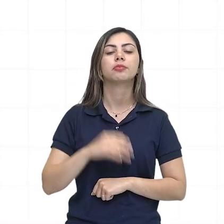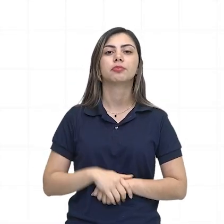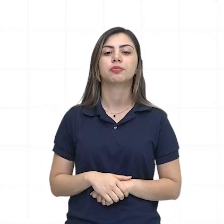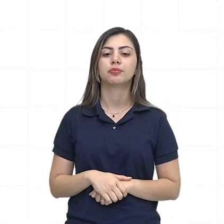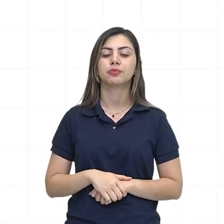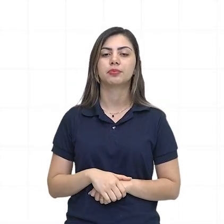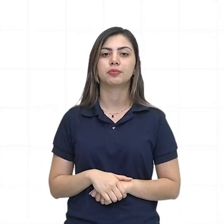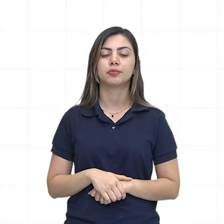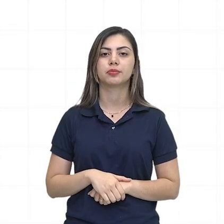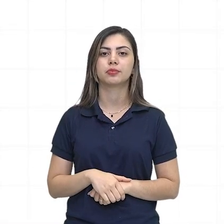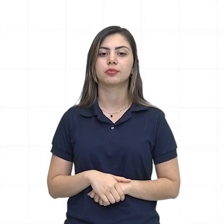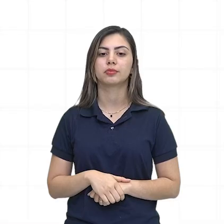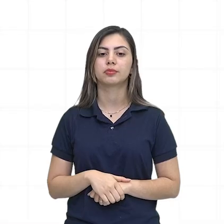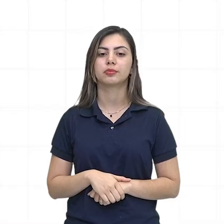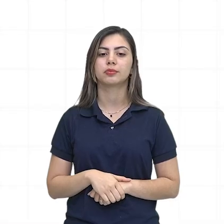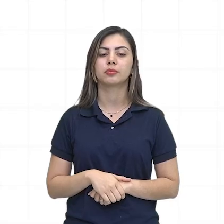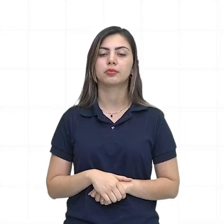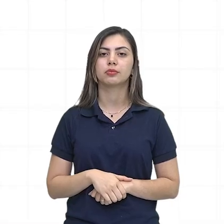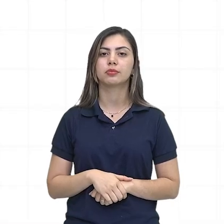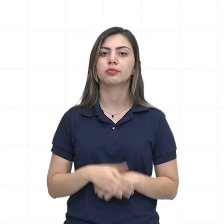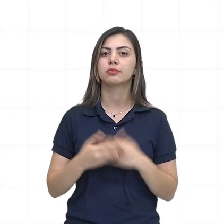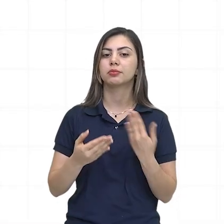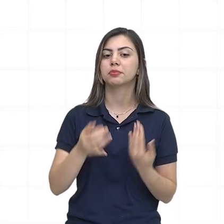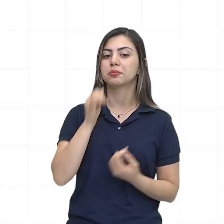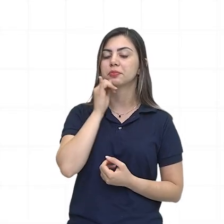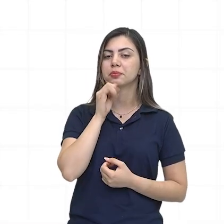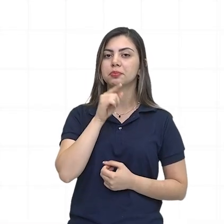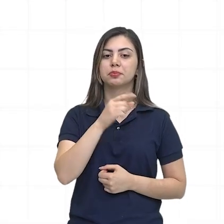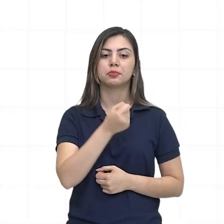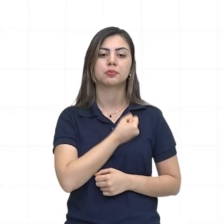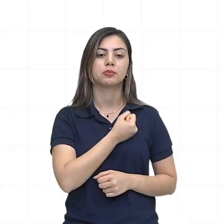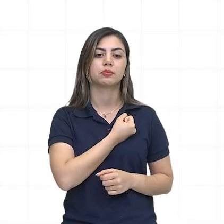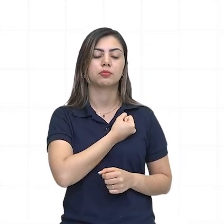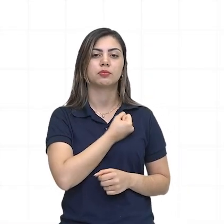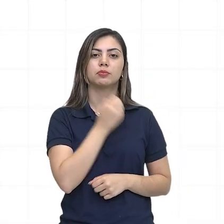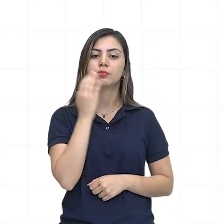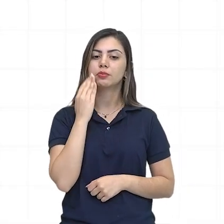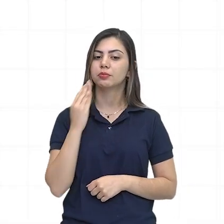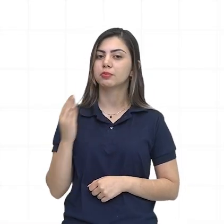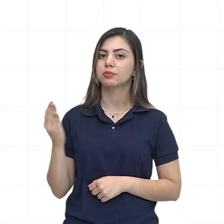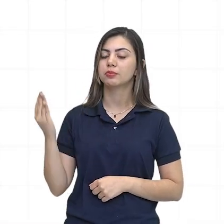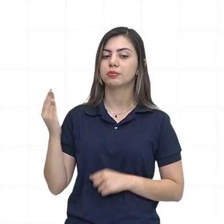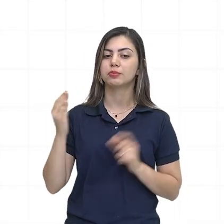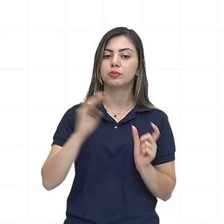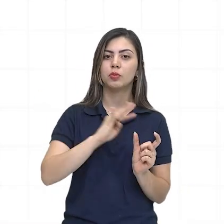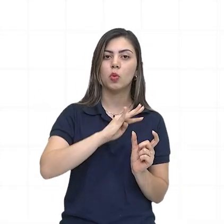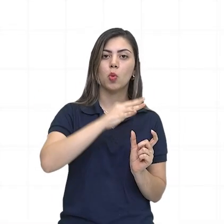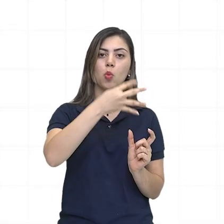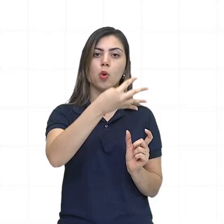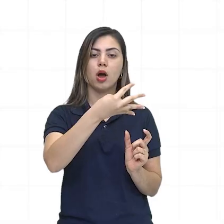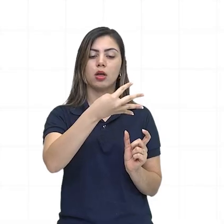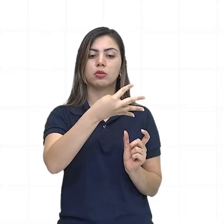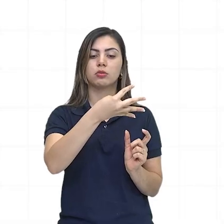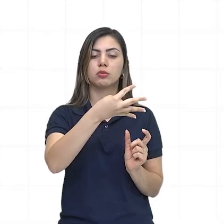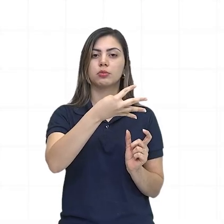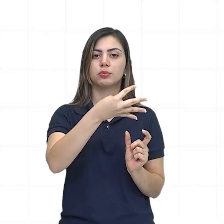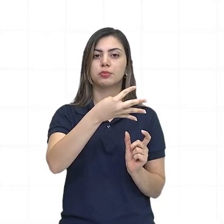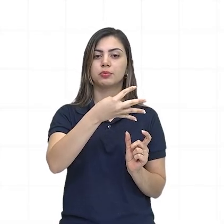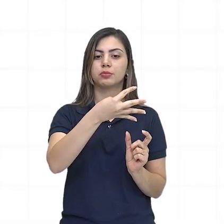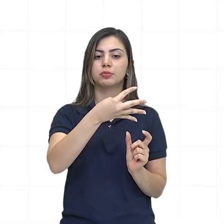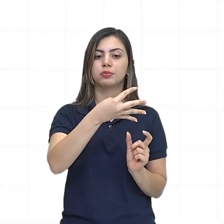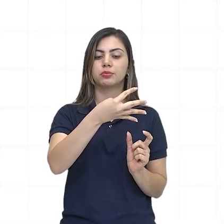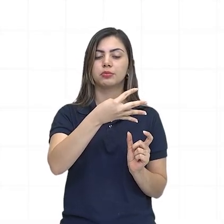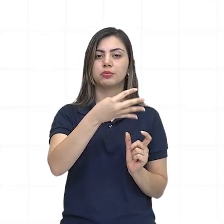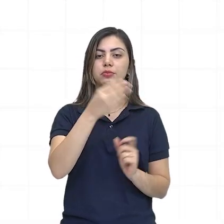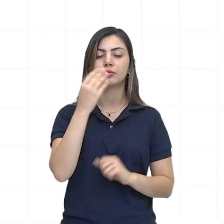olha para o 4, ó, que está bem aqui, ó, vou novamente destacar, olha, está aqui, ó.